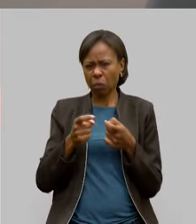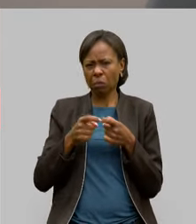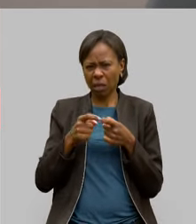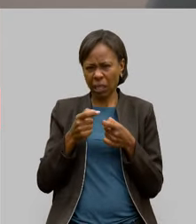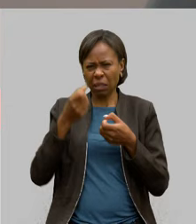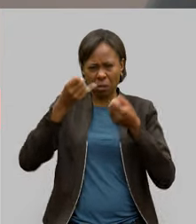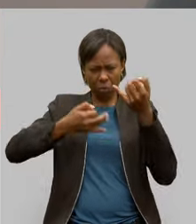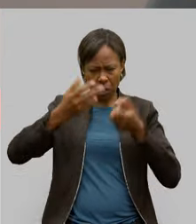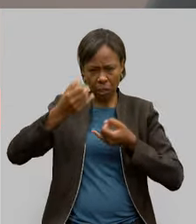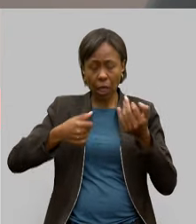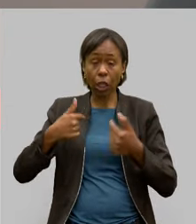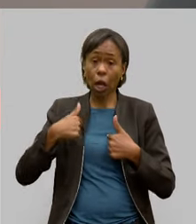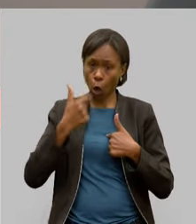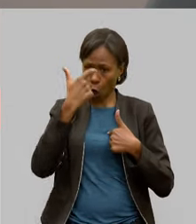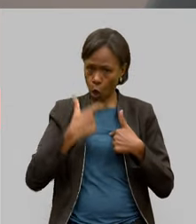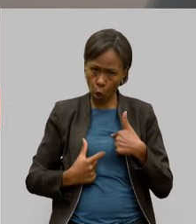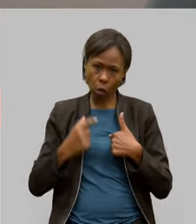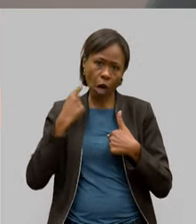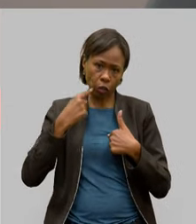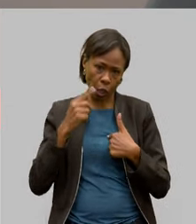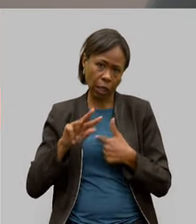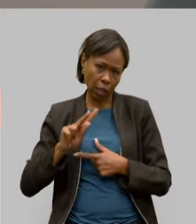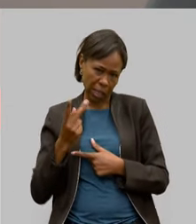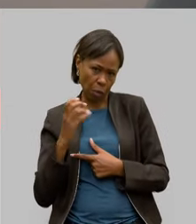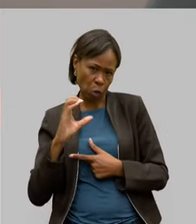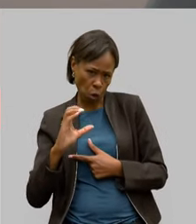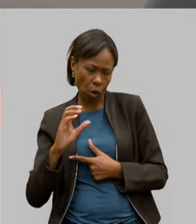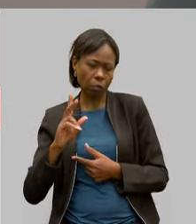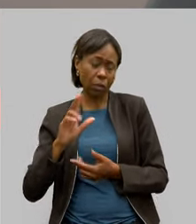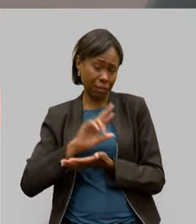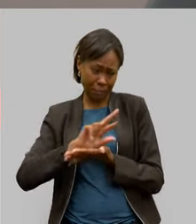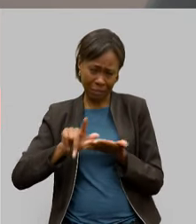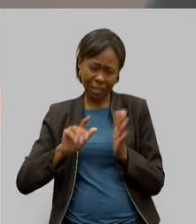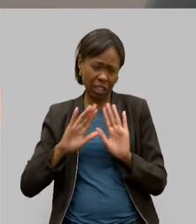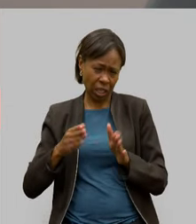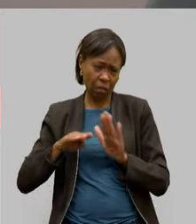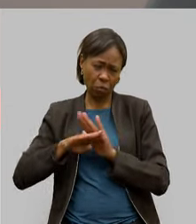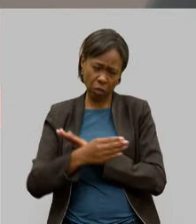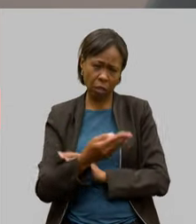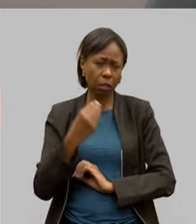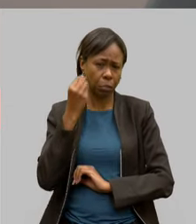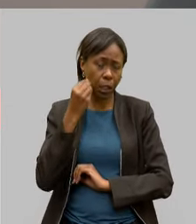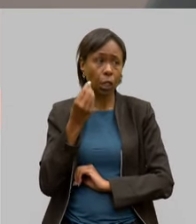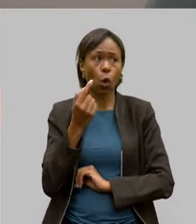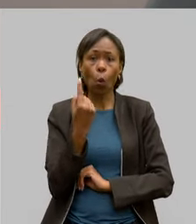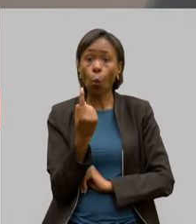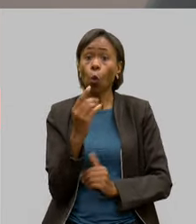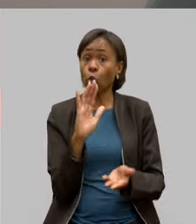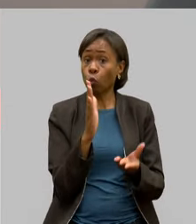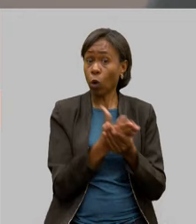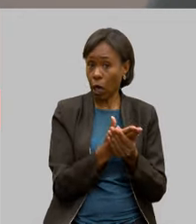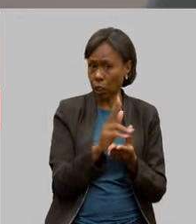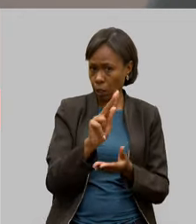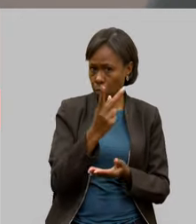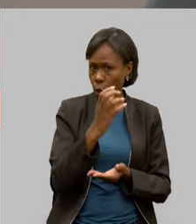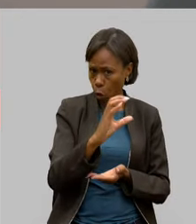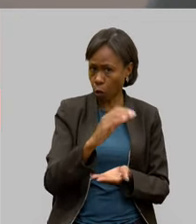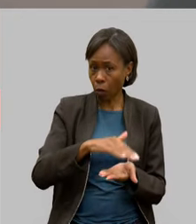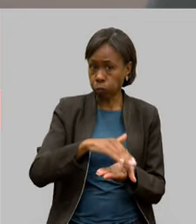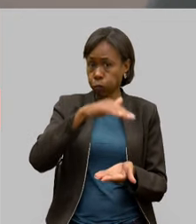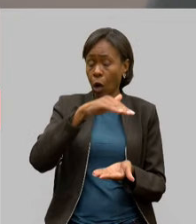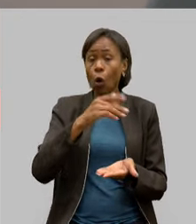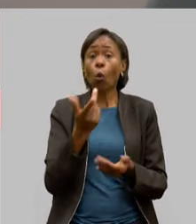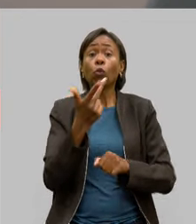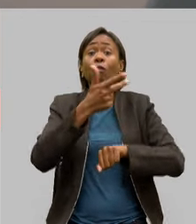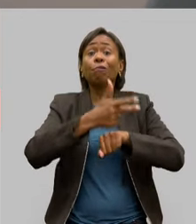casa de abes Corpus eu já tive oportunidade de juntar em em um processo de Abas Corpus um vídeo de uma criança